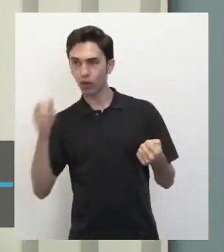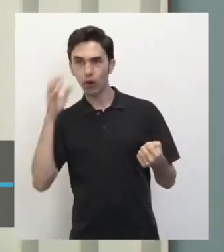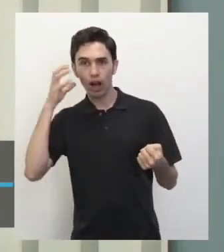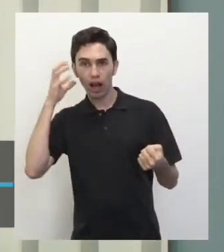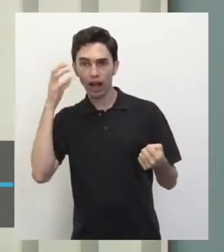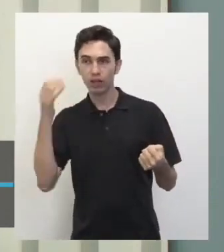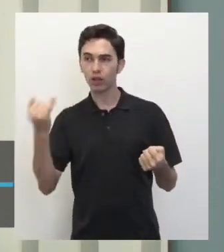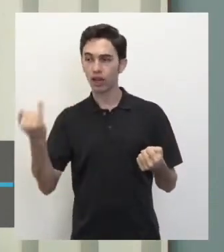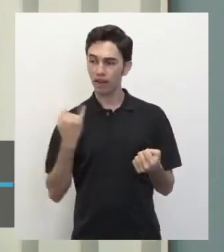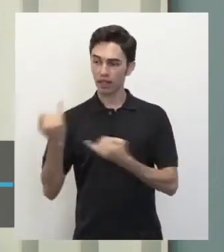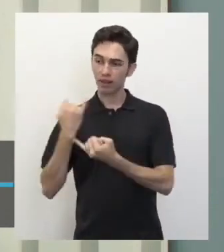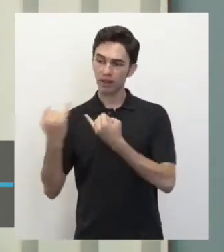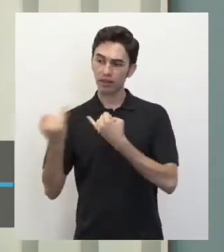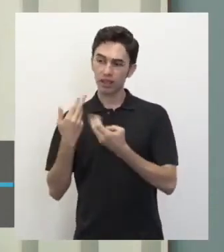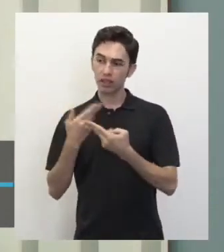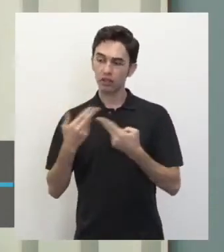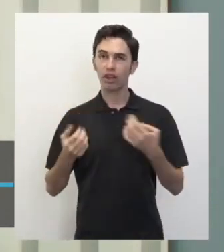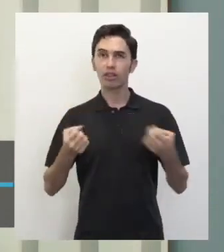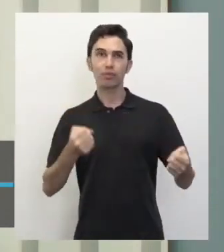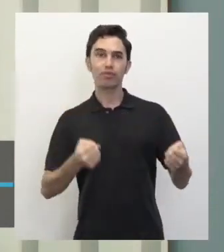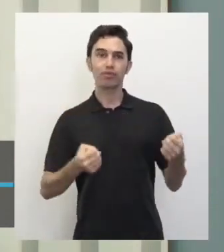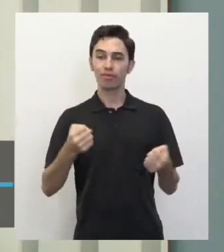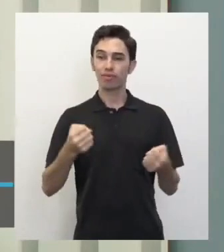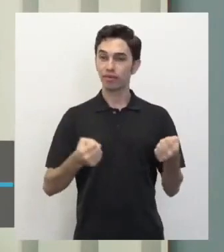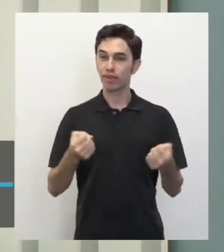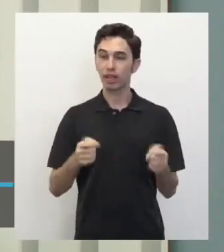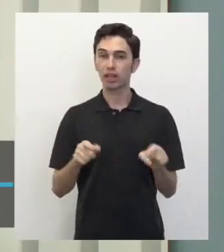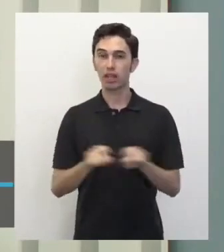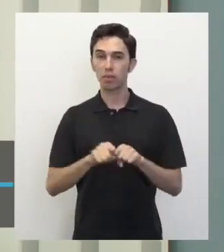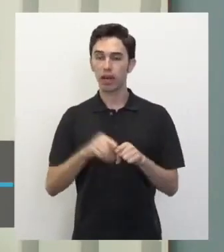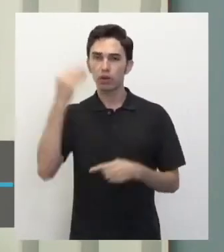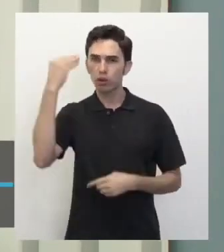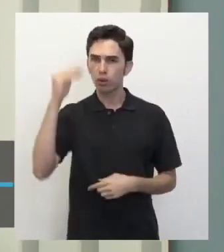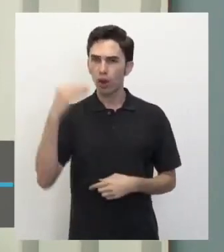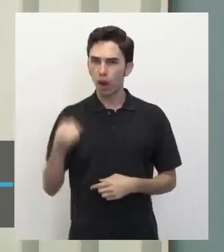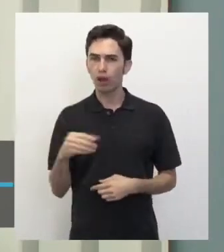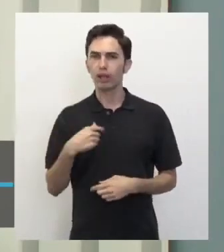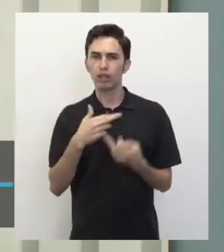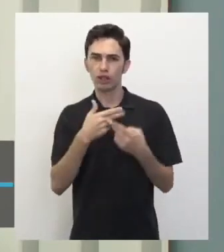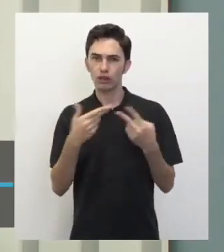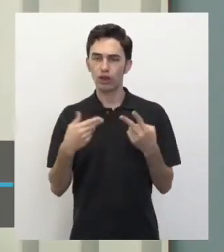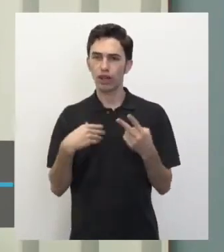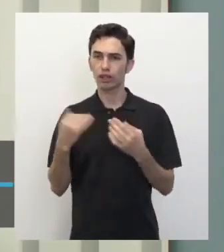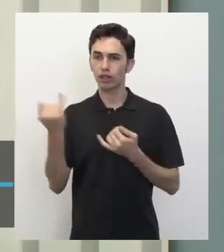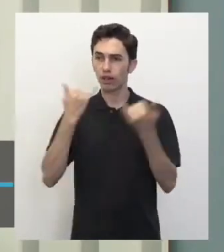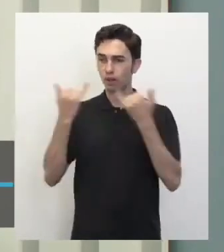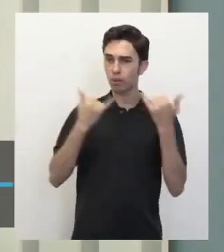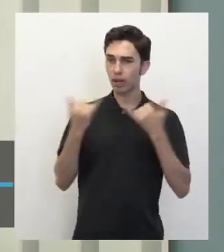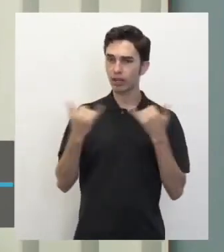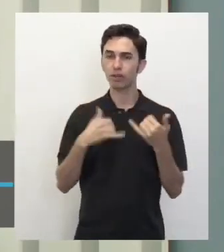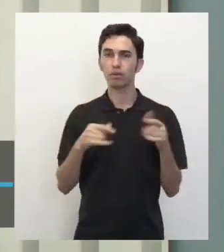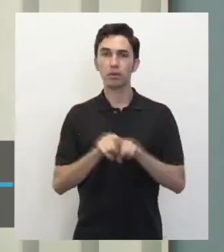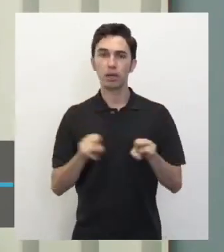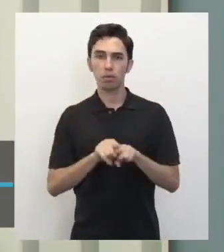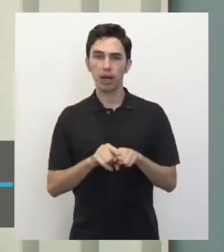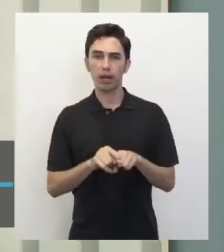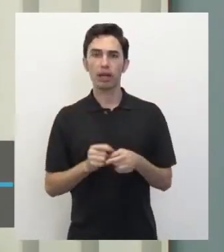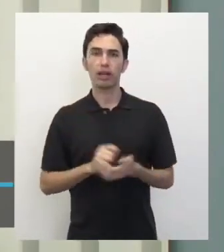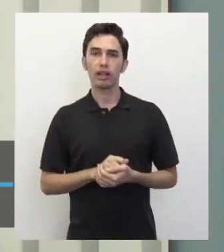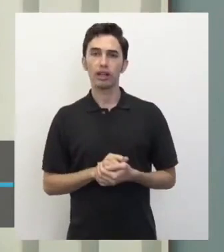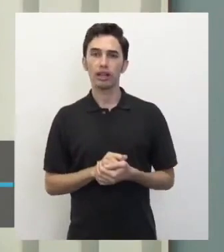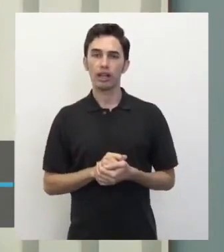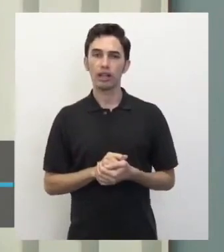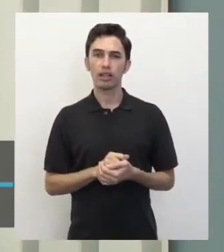apenas notícia, e os blogs informativos, os portais